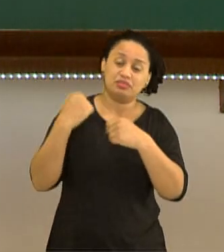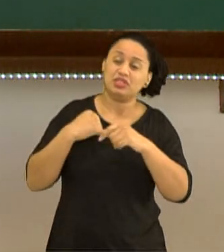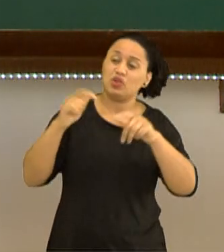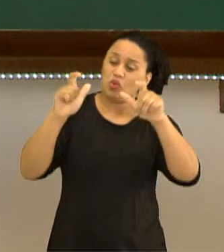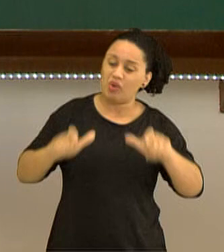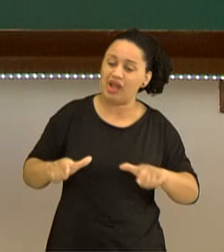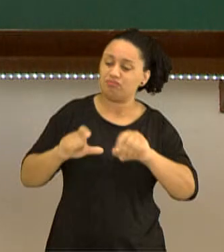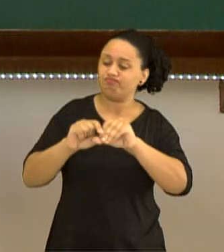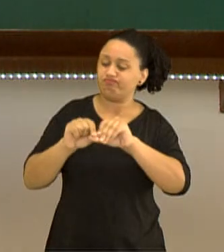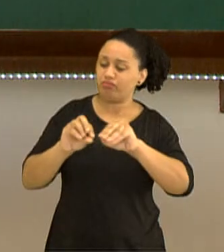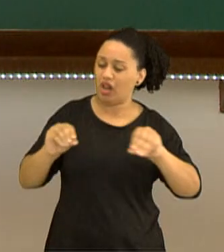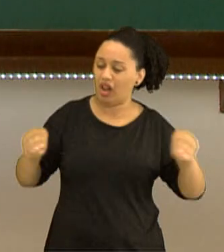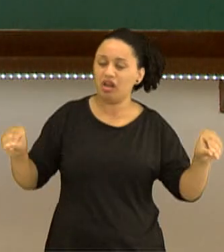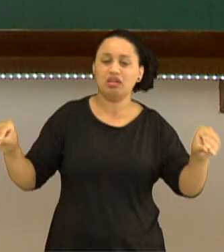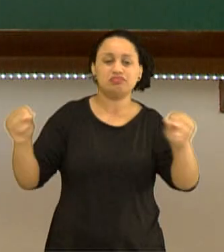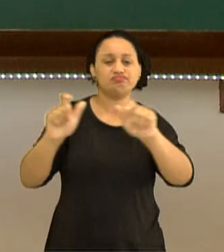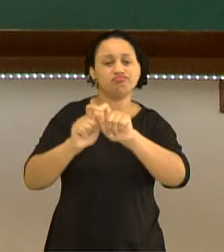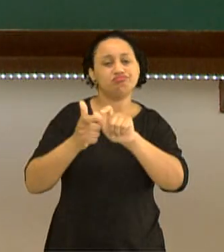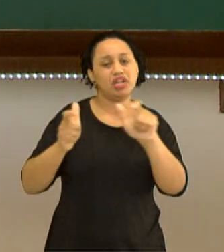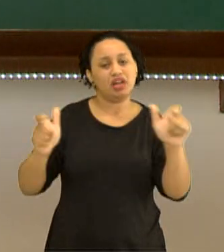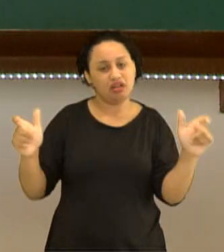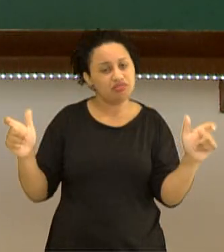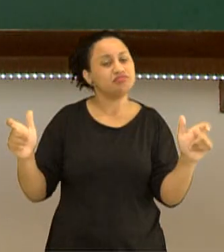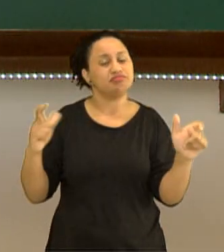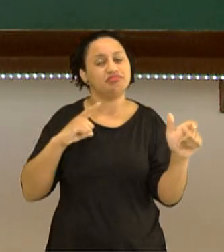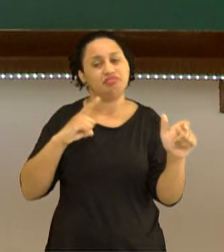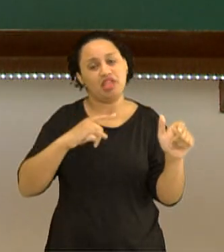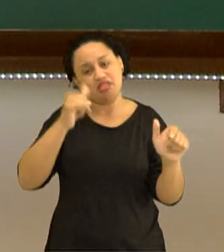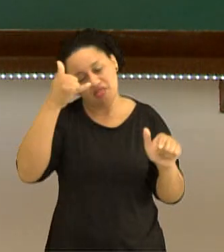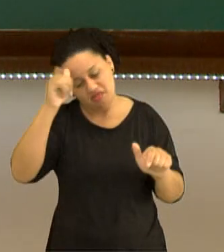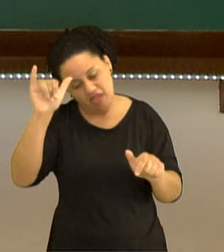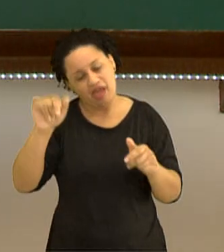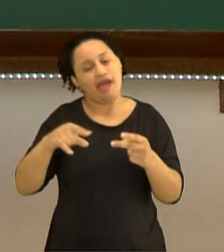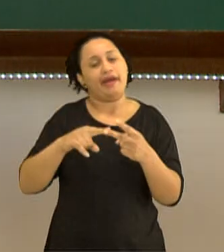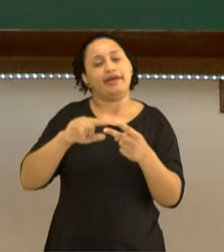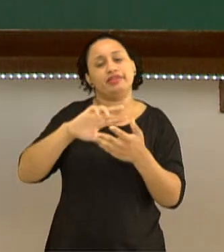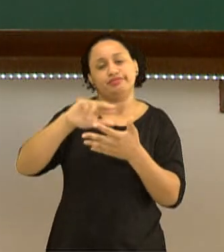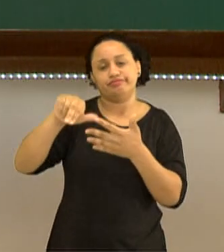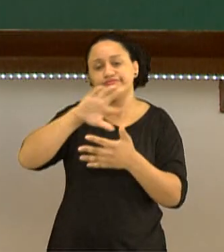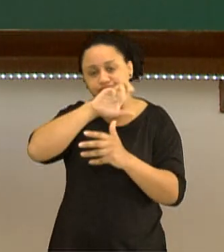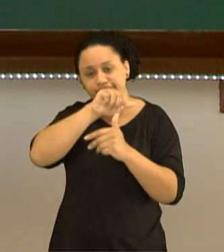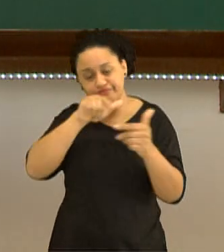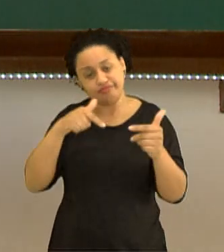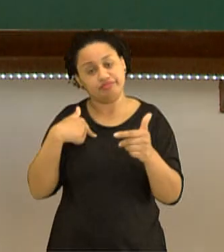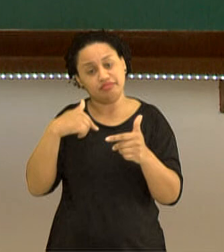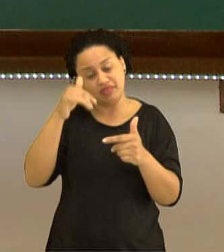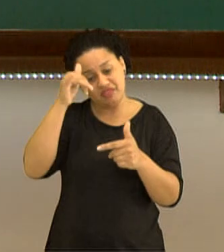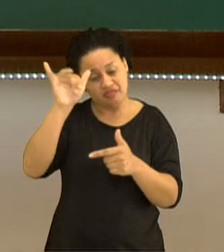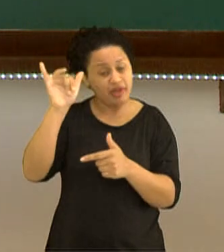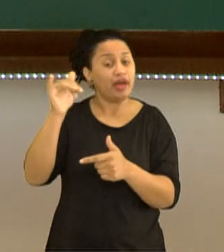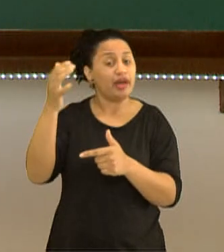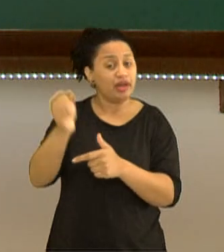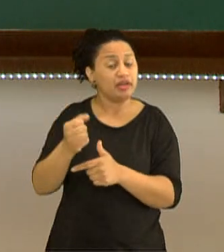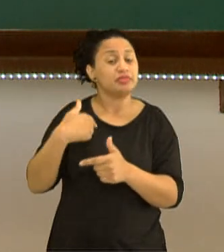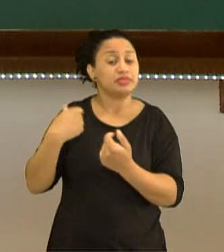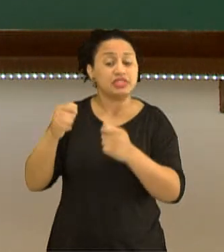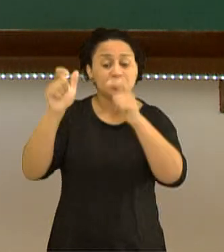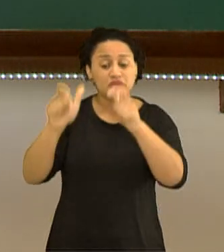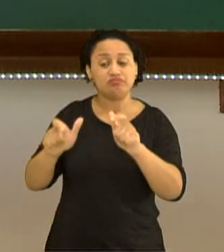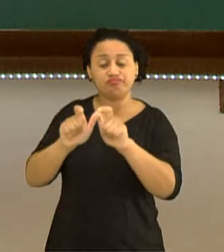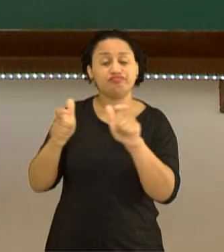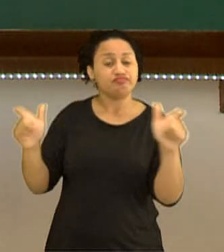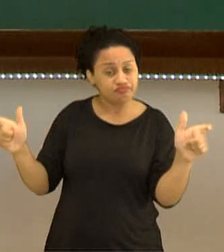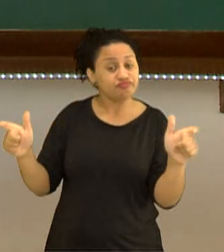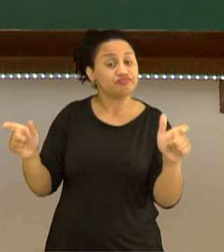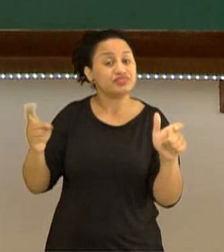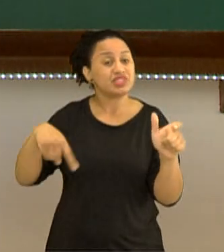Então, para termos vacas, cabras, mas principalmente, né, as vacas e os bois é preciso de muita terra. Só